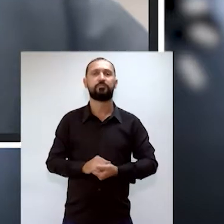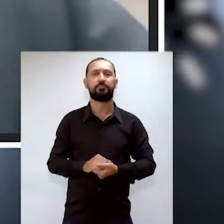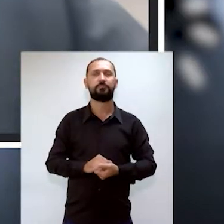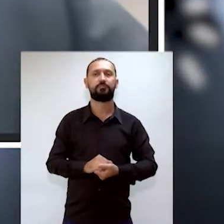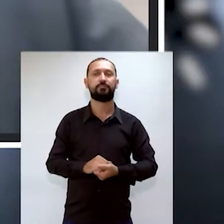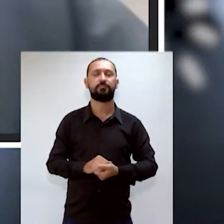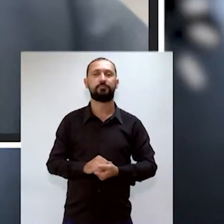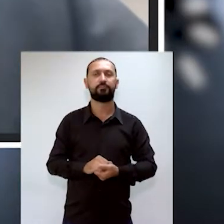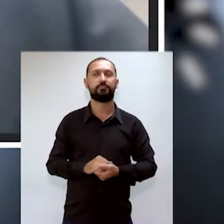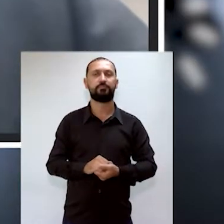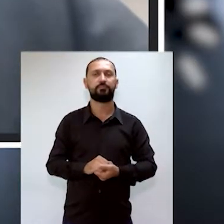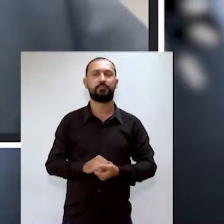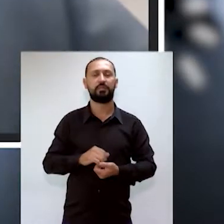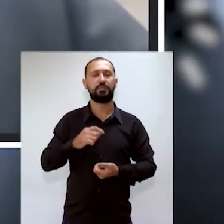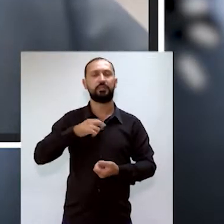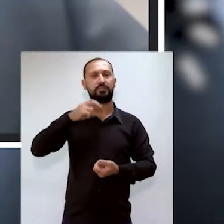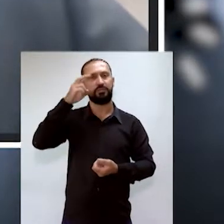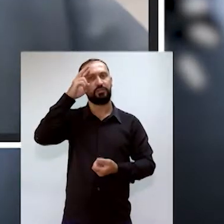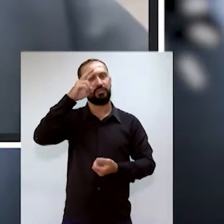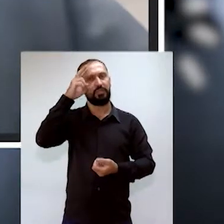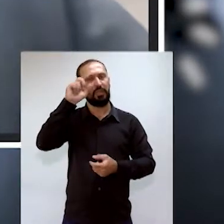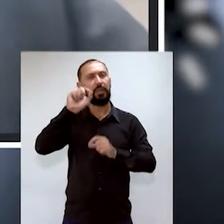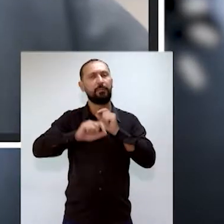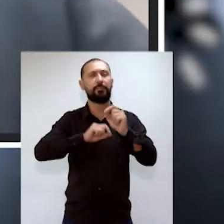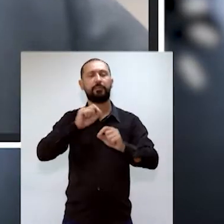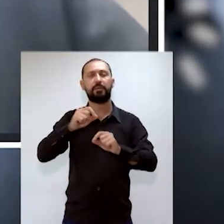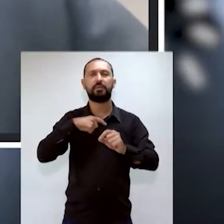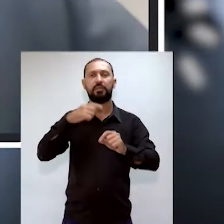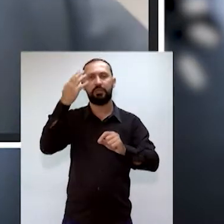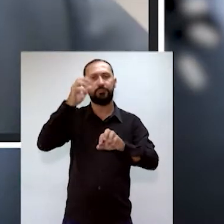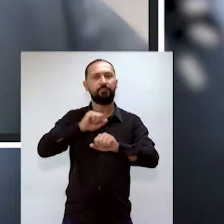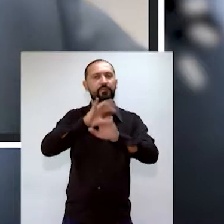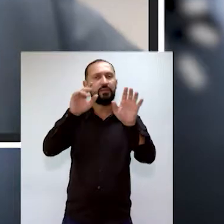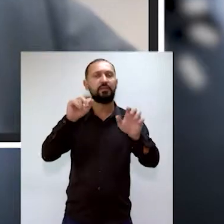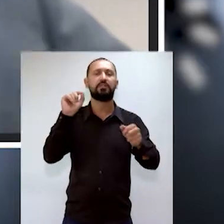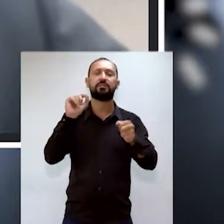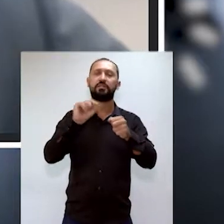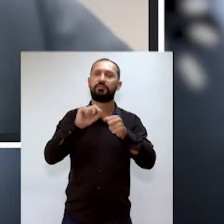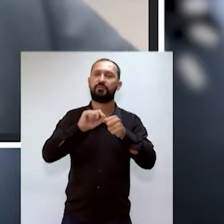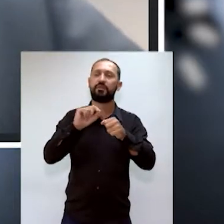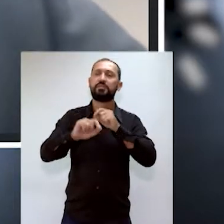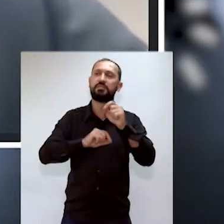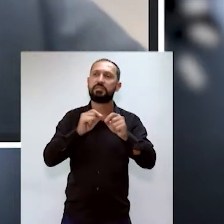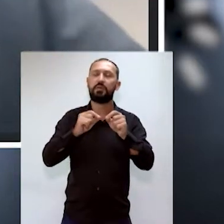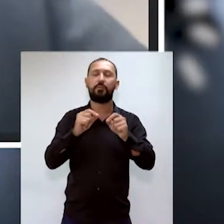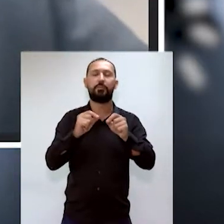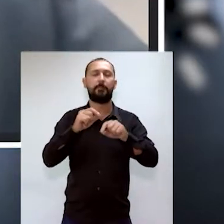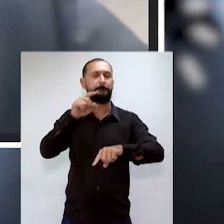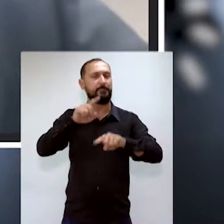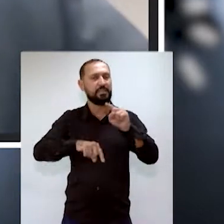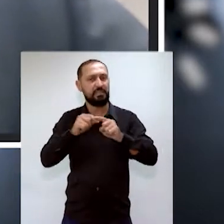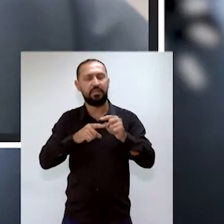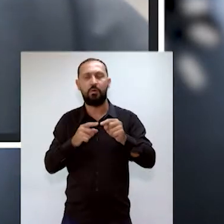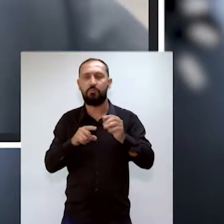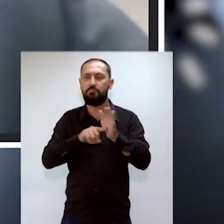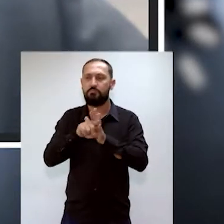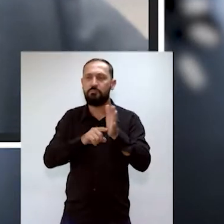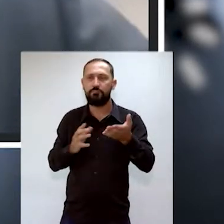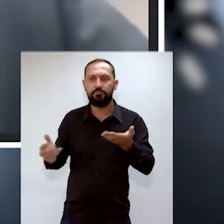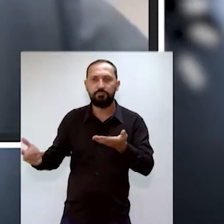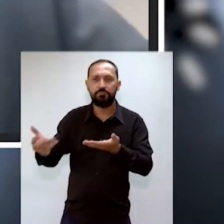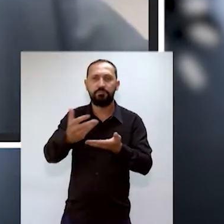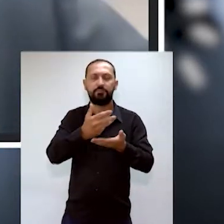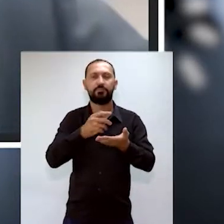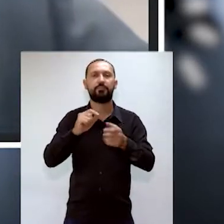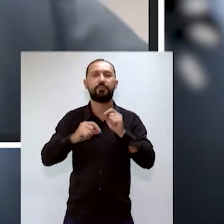processo. Quando a gente entra para fazer a pesquisa e entende que tem que fazer uma pesquisa documental,